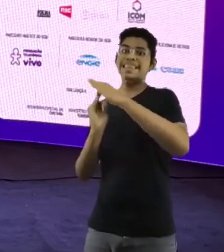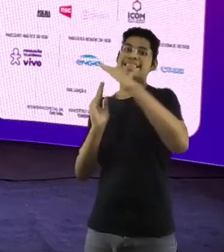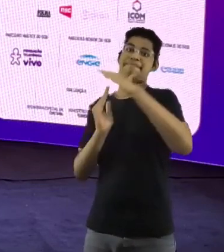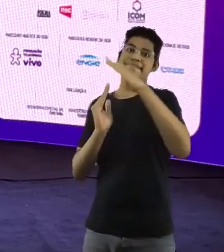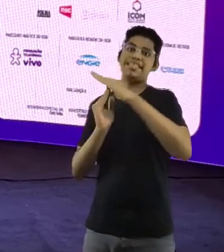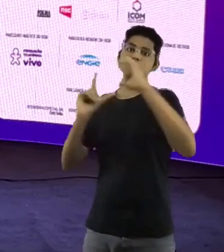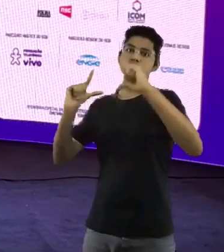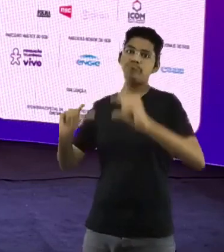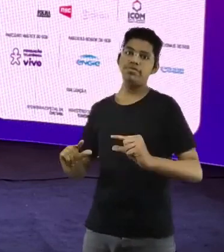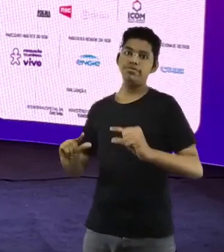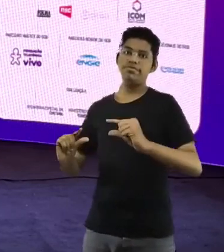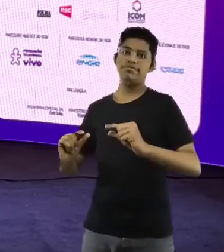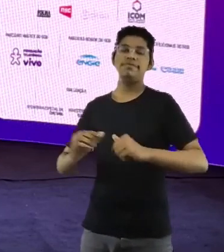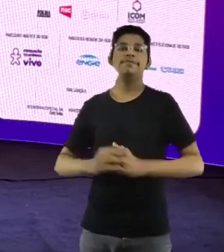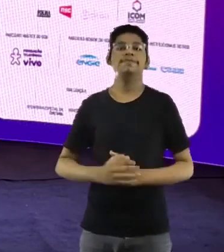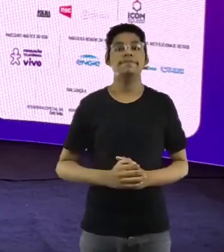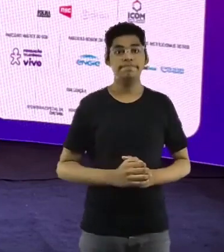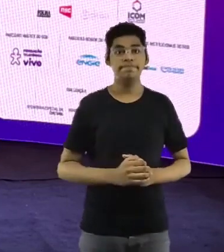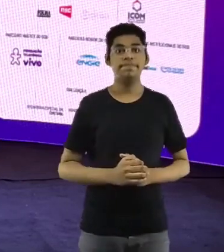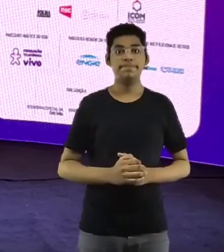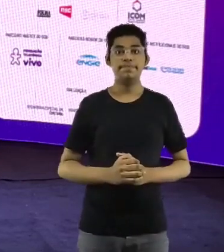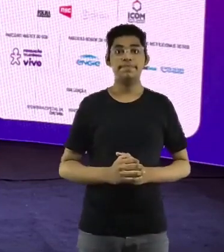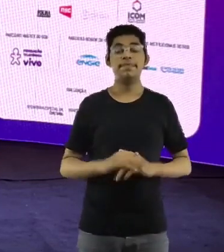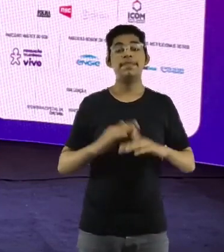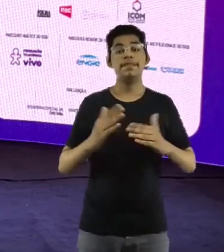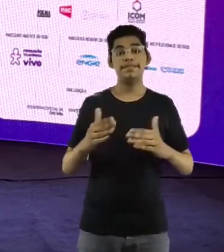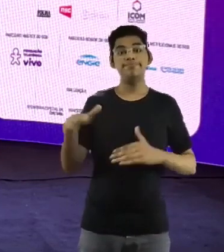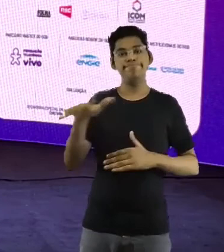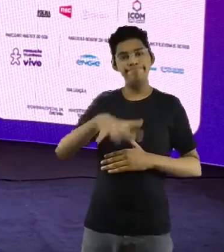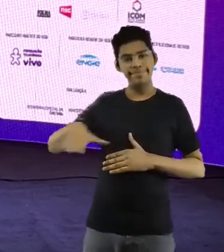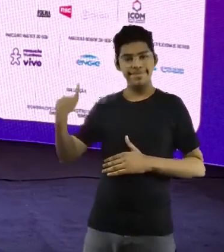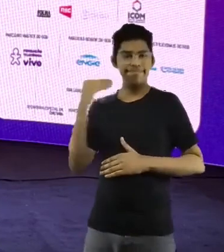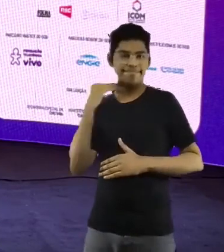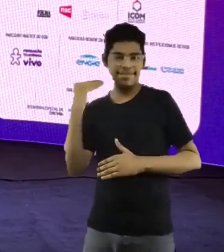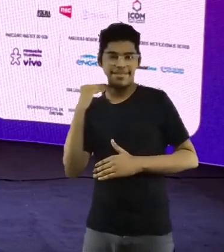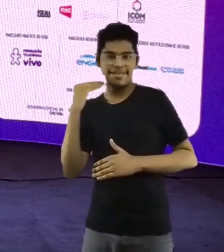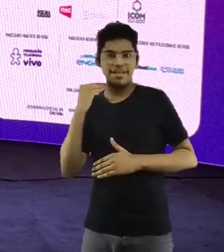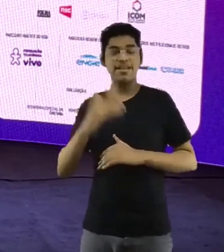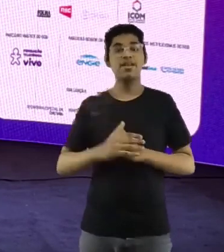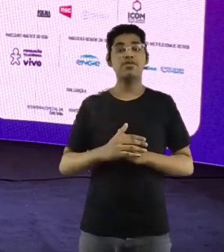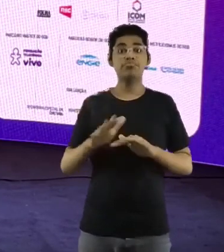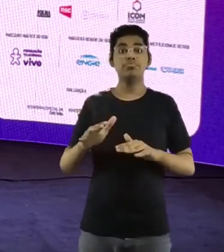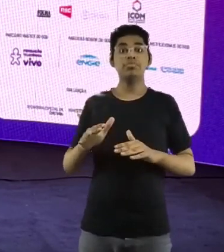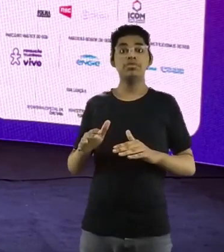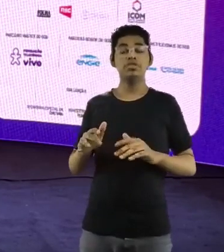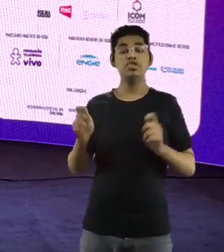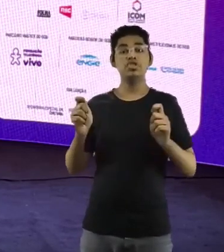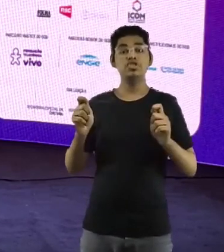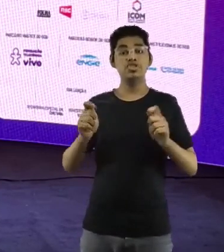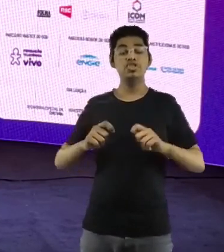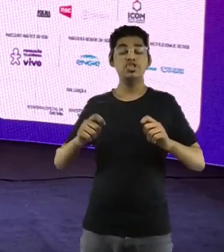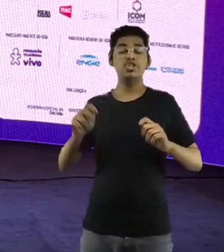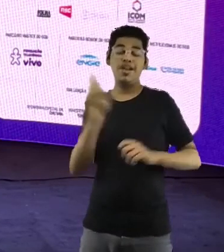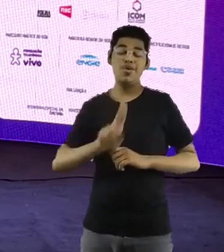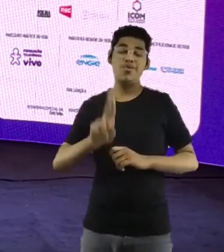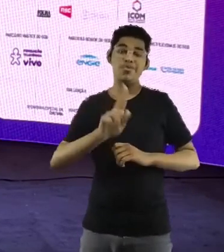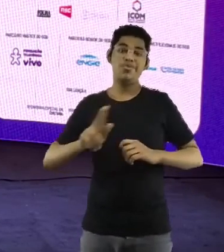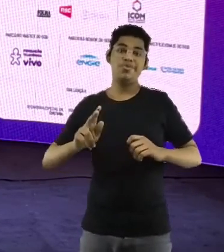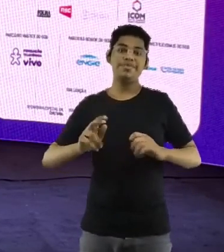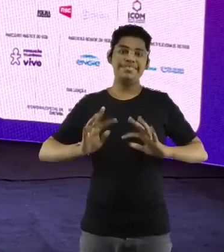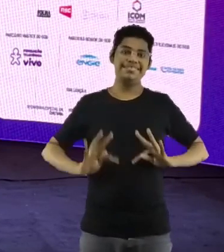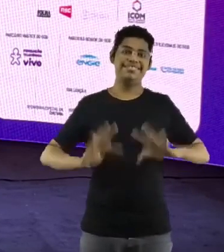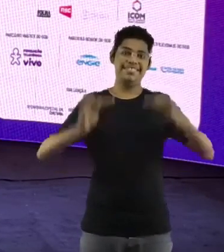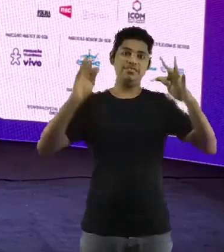Então, as instituições financeiras, de maneira geral, estão adotando esse tipo de tecnologia e o importante é você